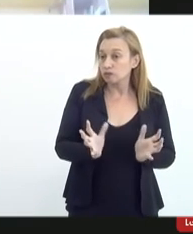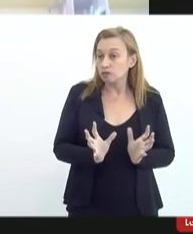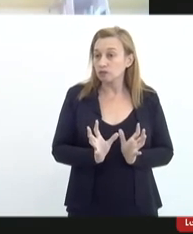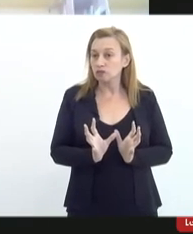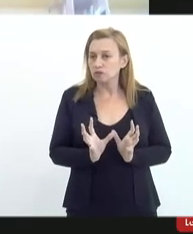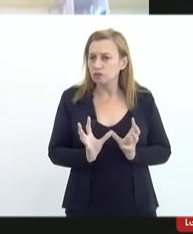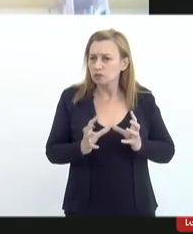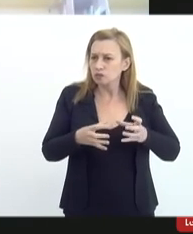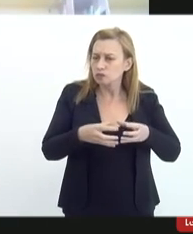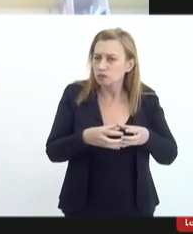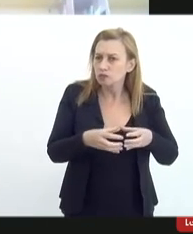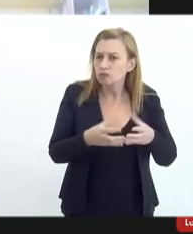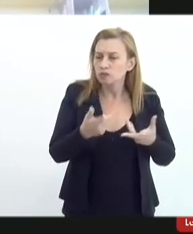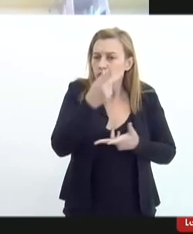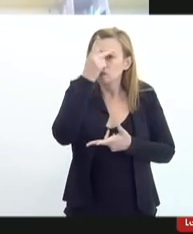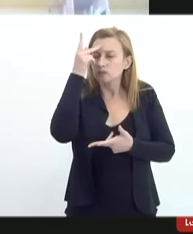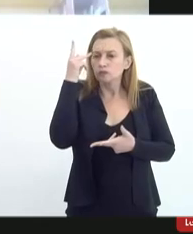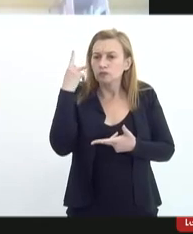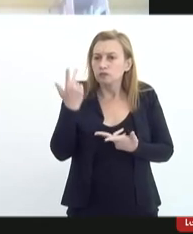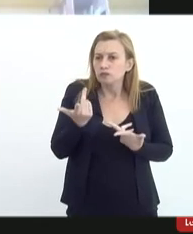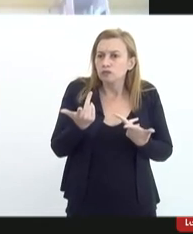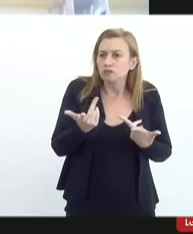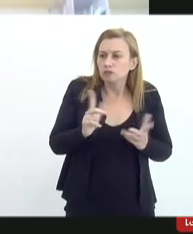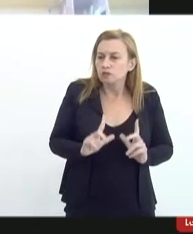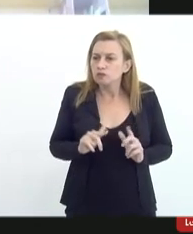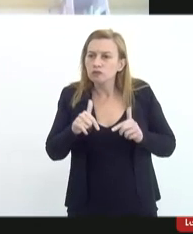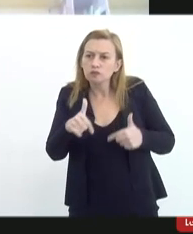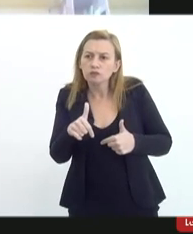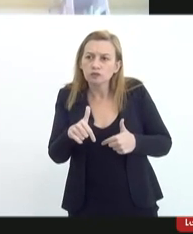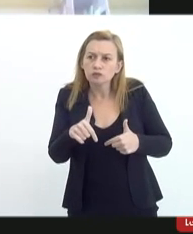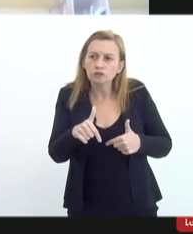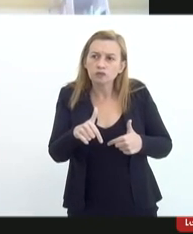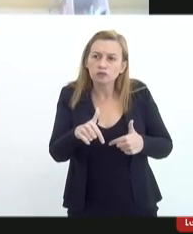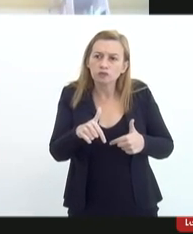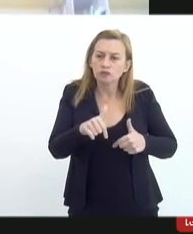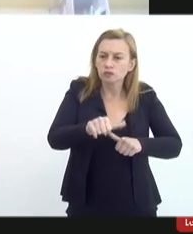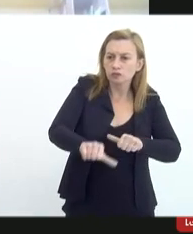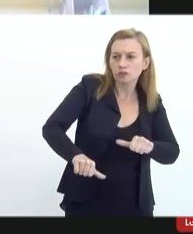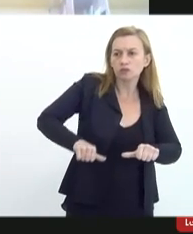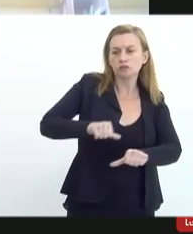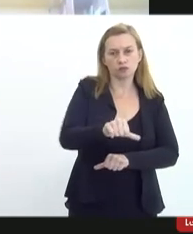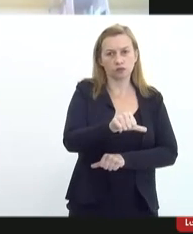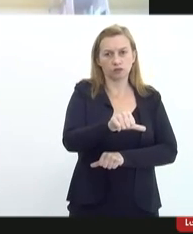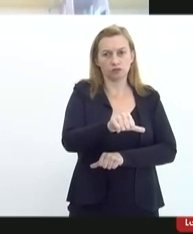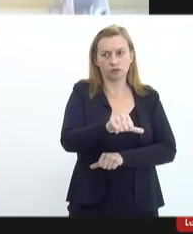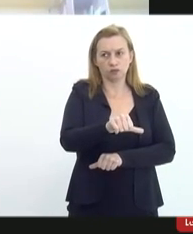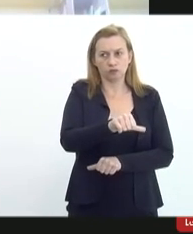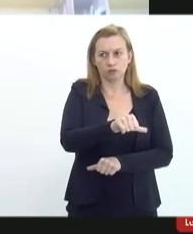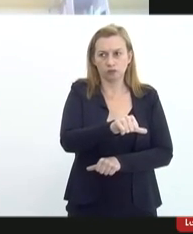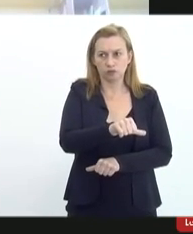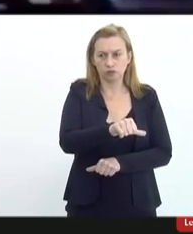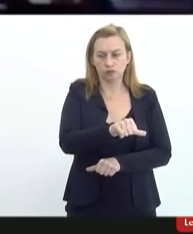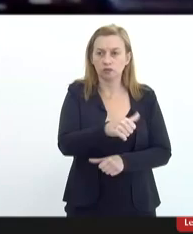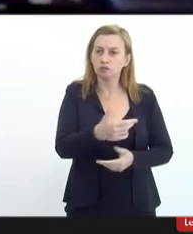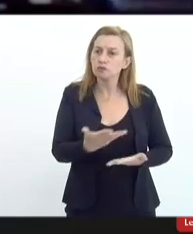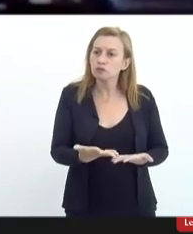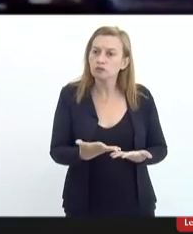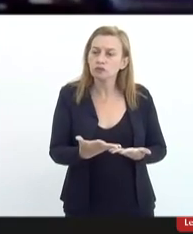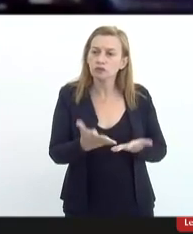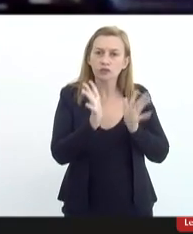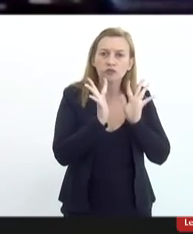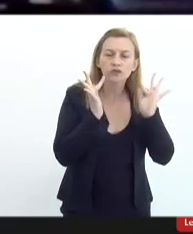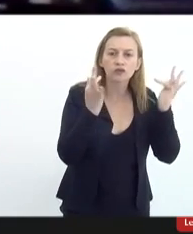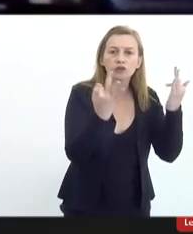pessoas como sendo um ato de transformação de um desconhecido em